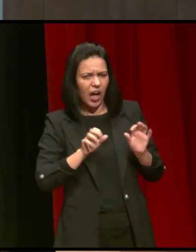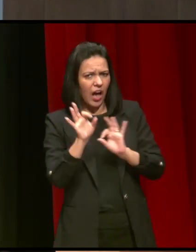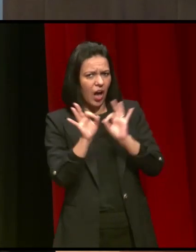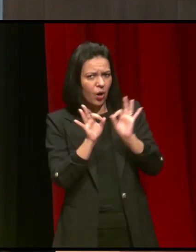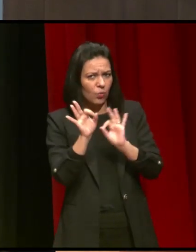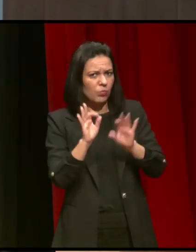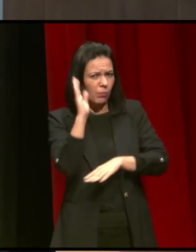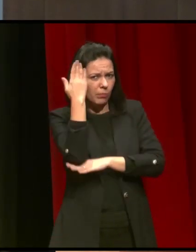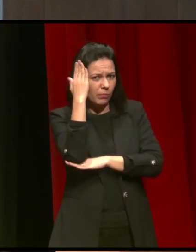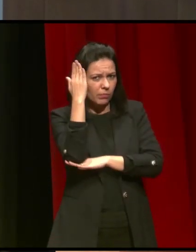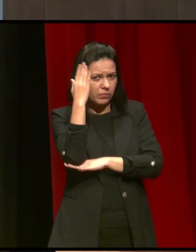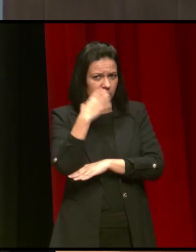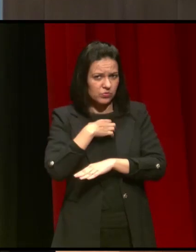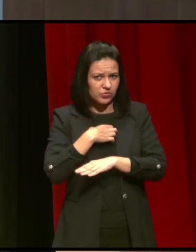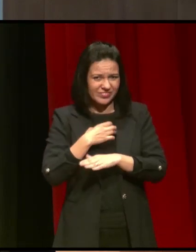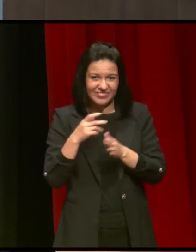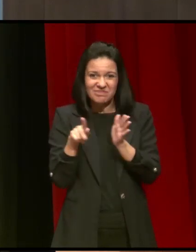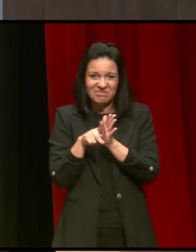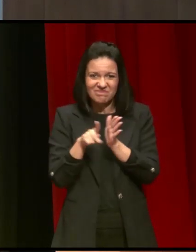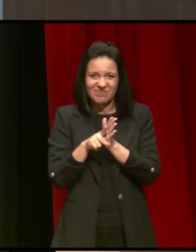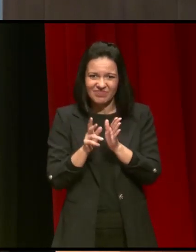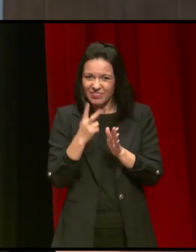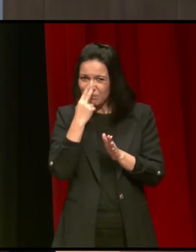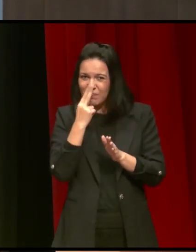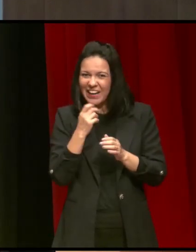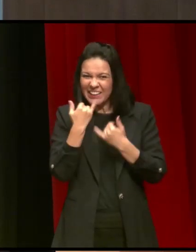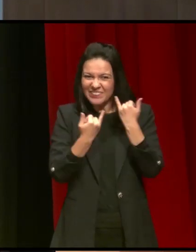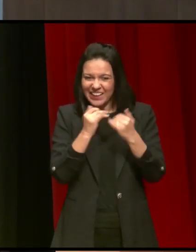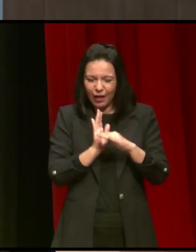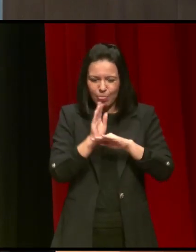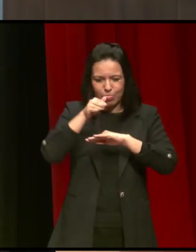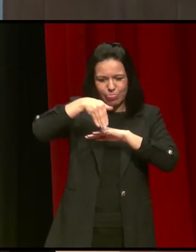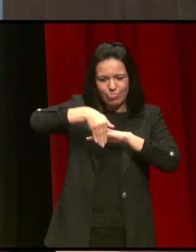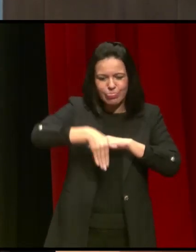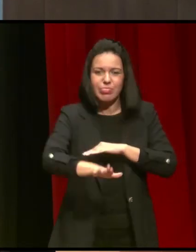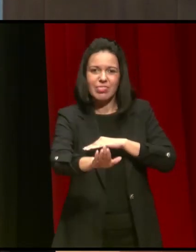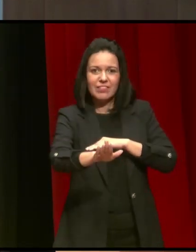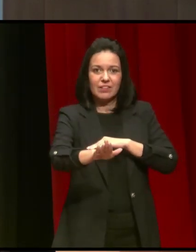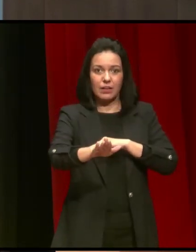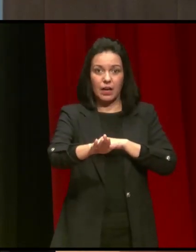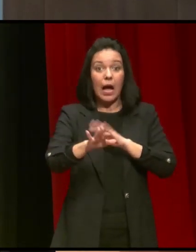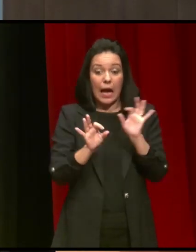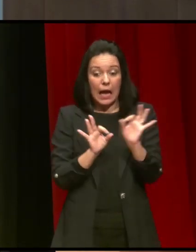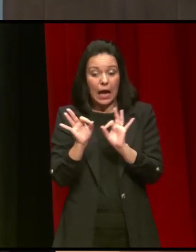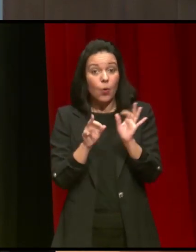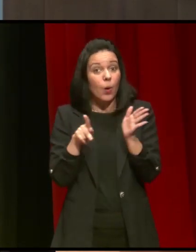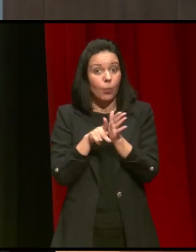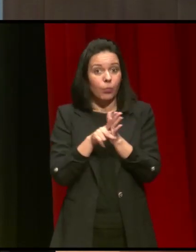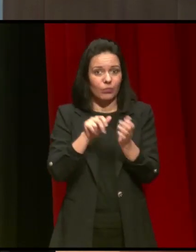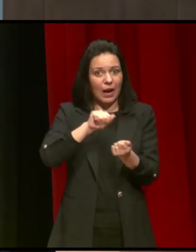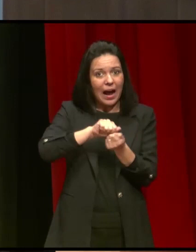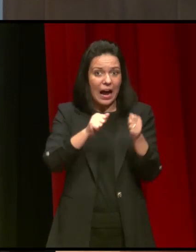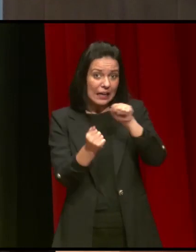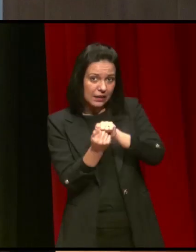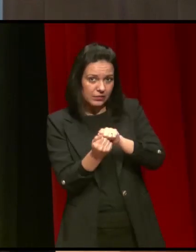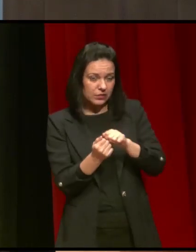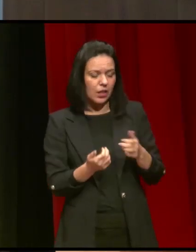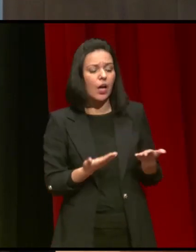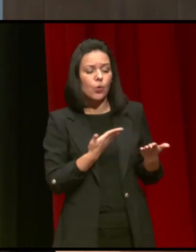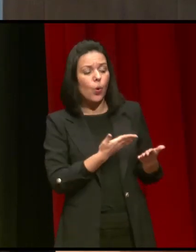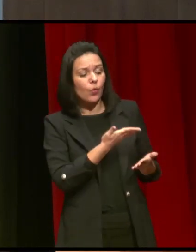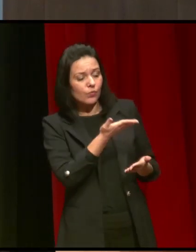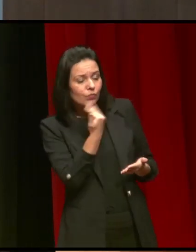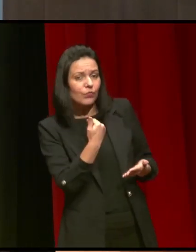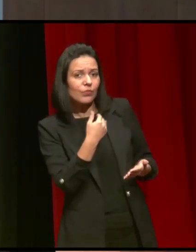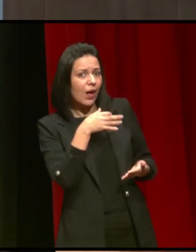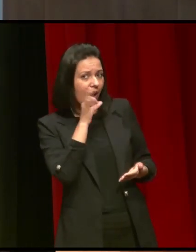fez uma tábua, um escorregador, literalmente um escorregador. Aí eu vinha lá, seu Bruno, vou buscar o senhor, vamos tomar um café, tá? Aí eu ligava para